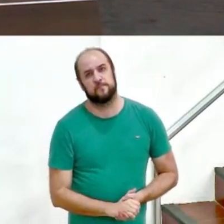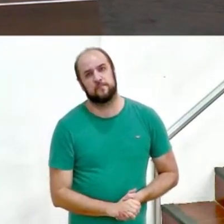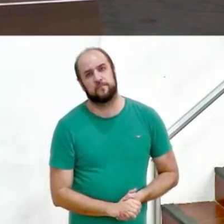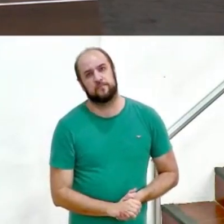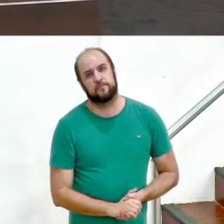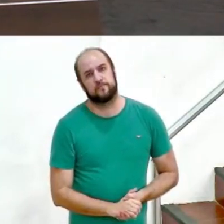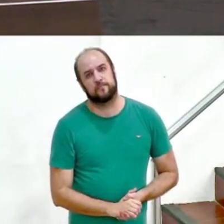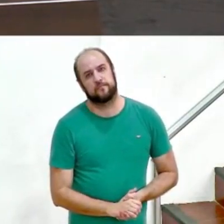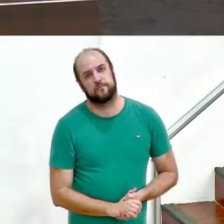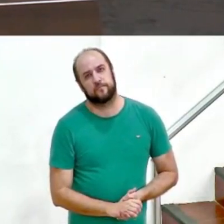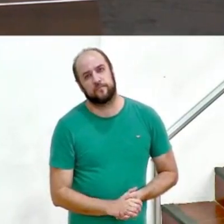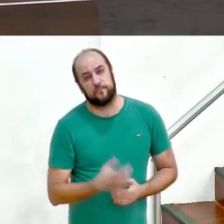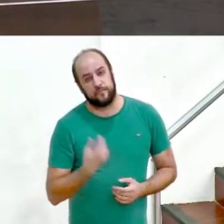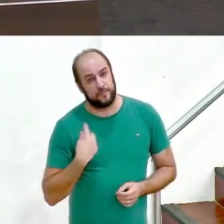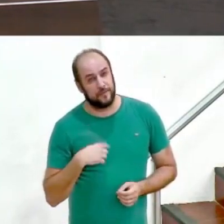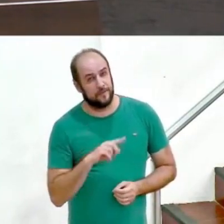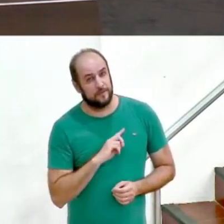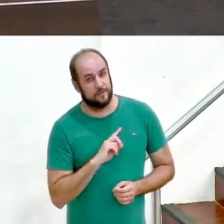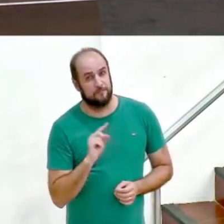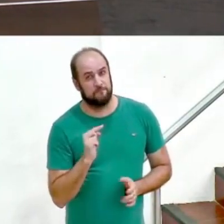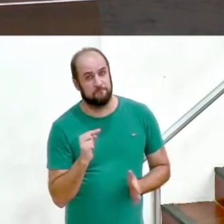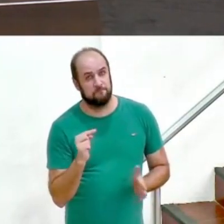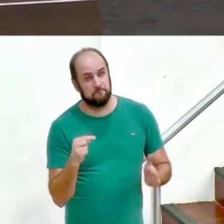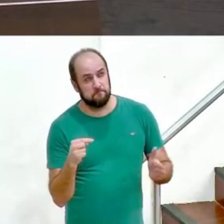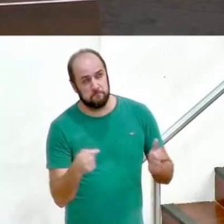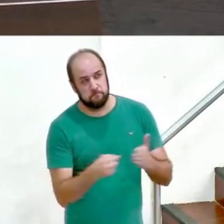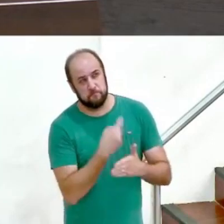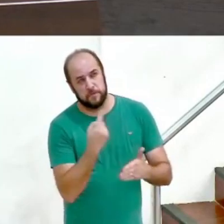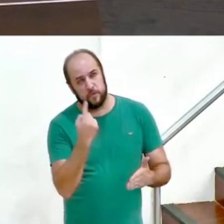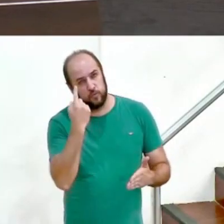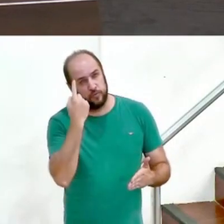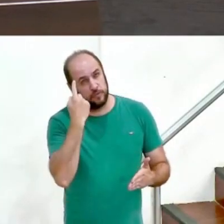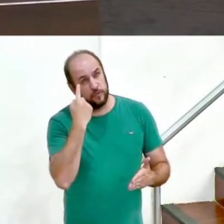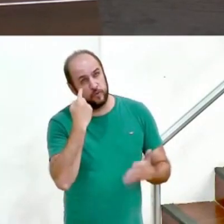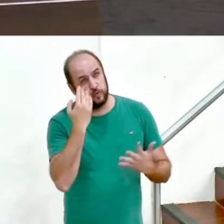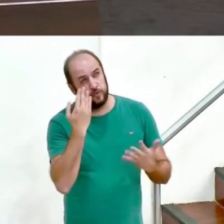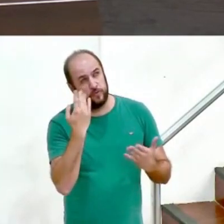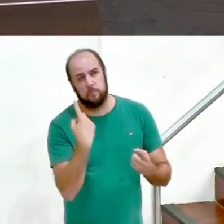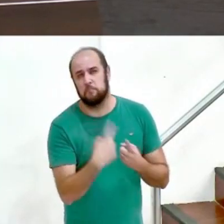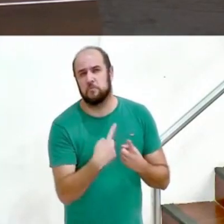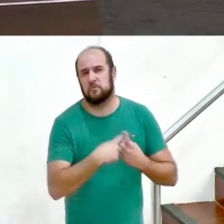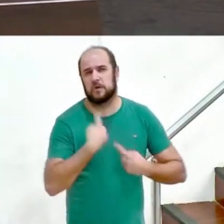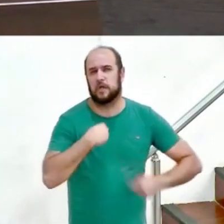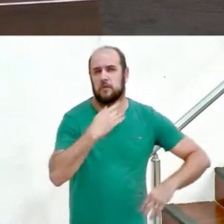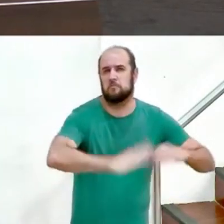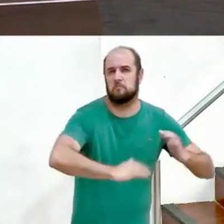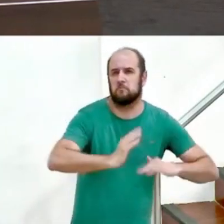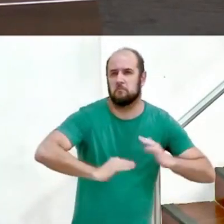A talvez nos perguntar por que fazemos o que fazemos.